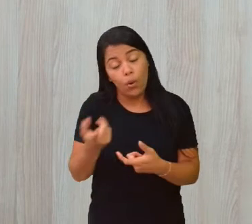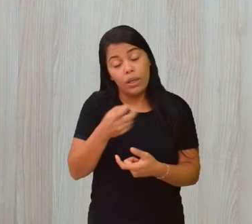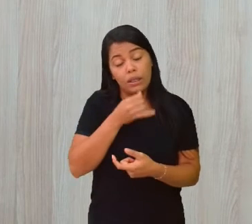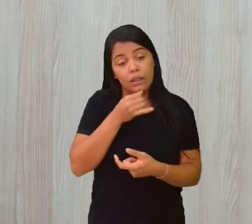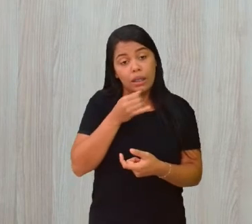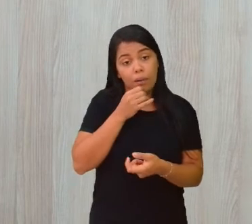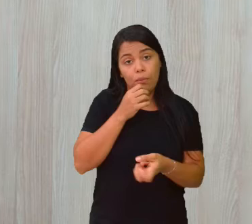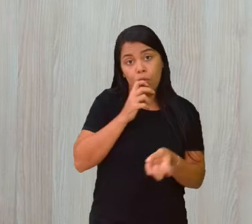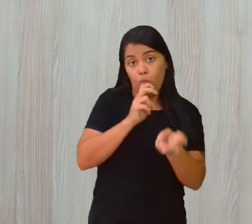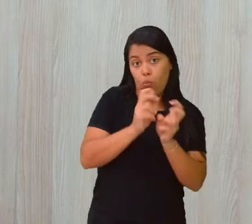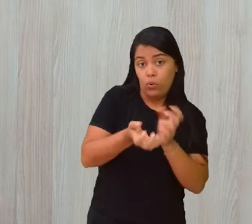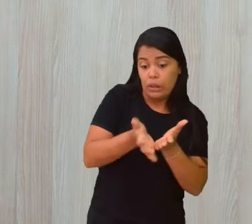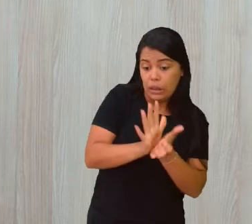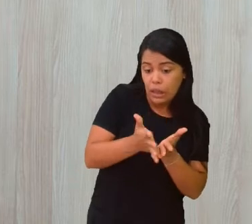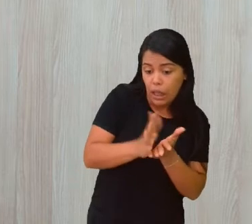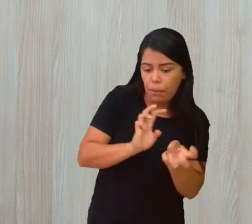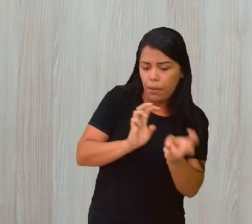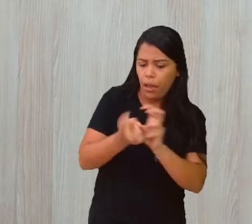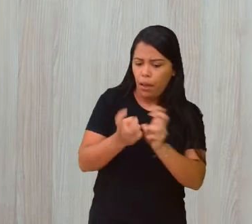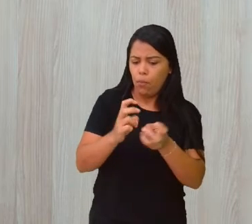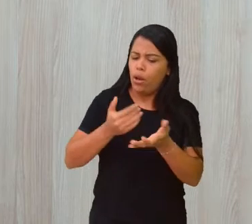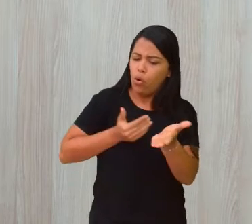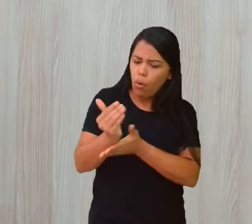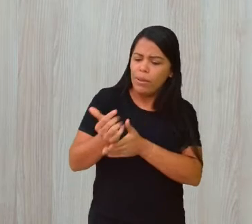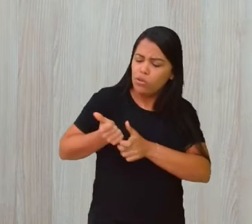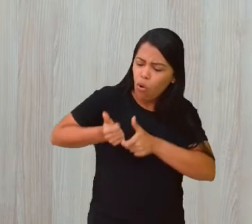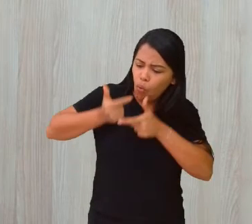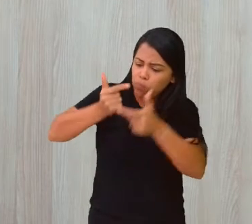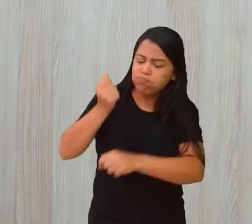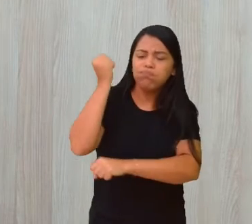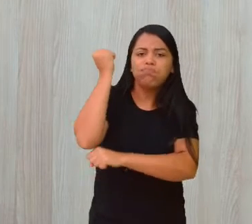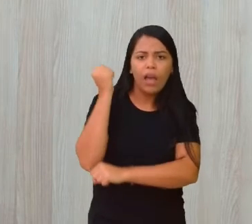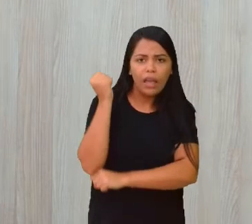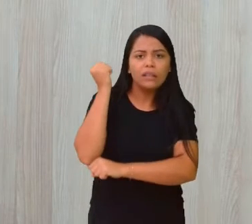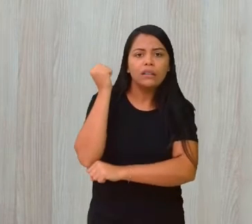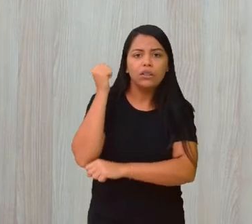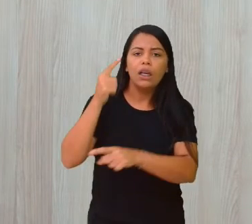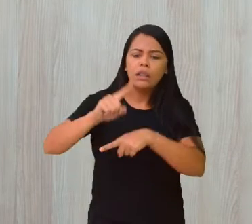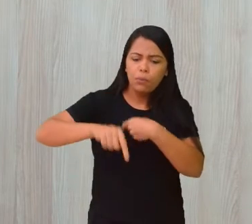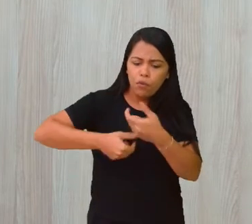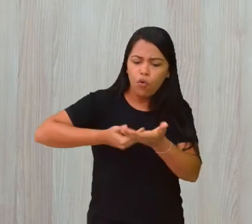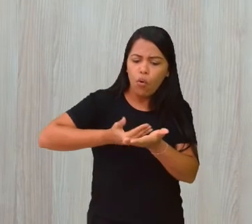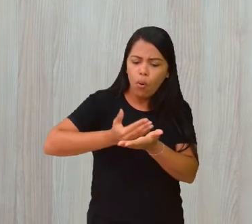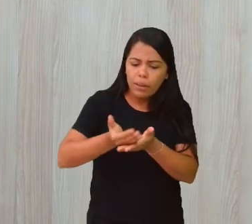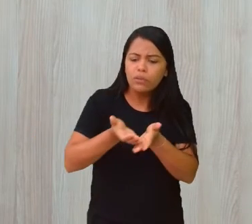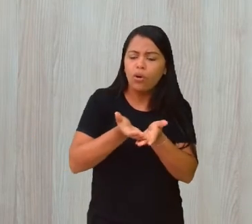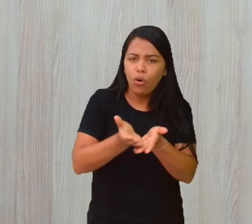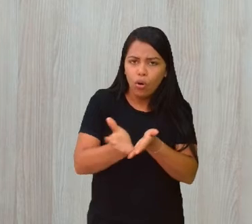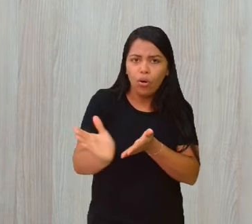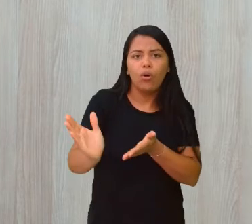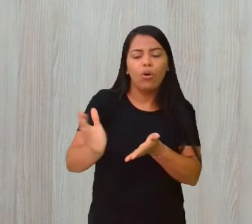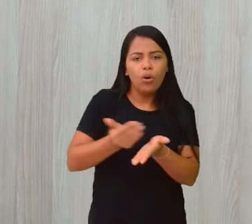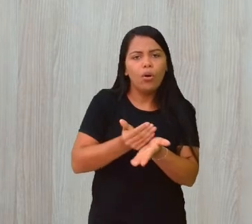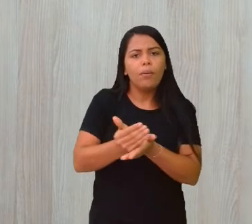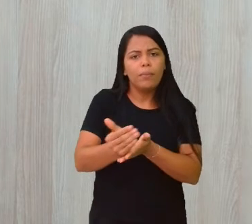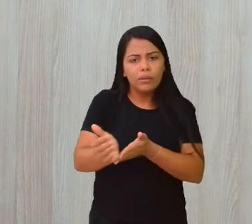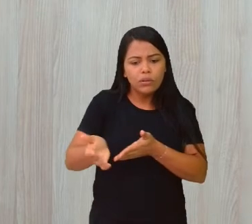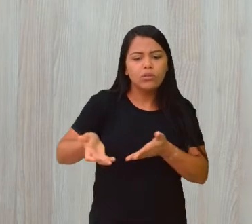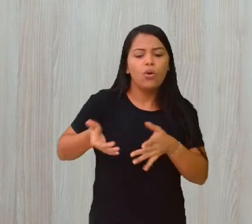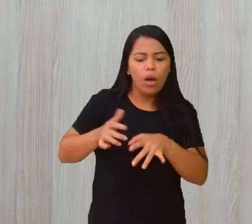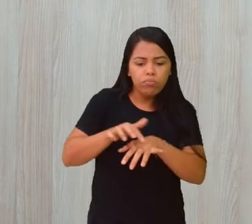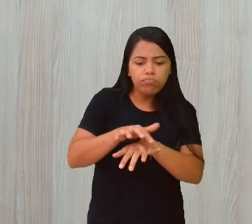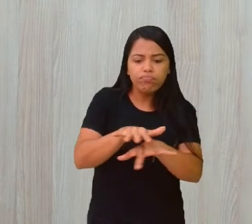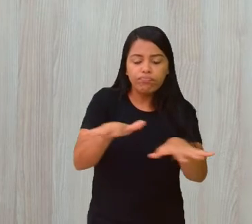de resistência, né? E aos poucos foi ganhando espaço na sociedade, mas por muito tempo